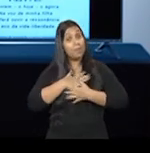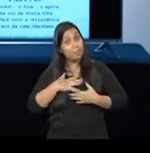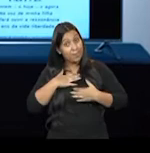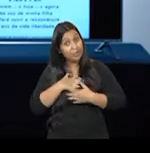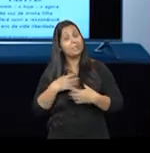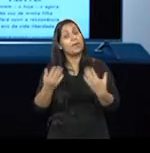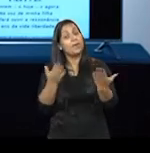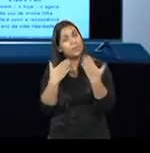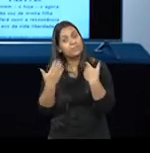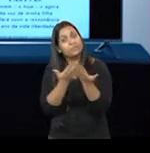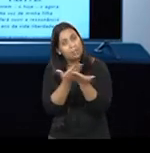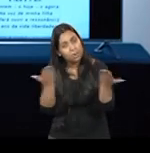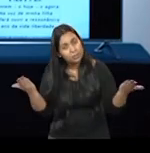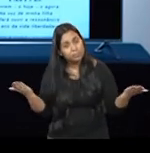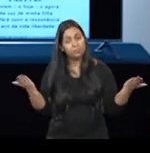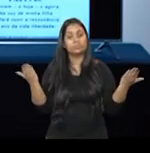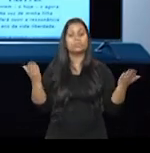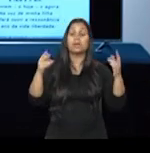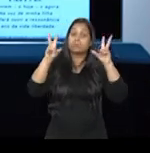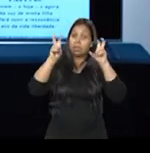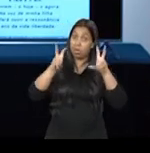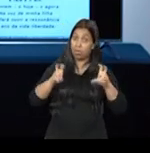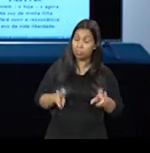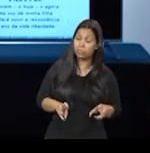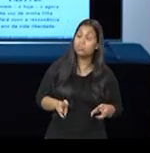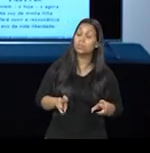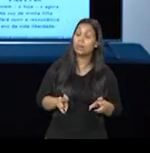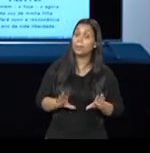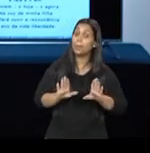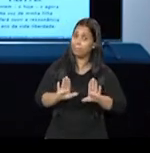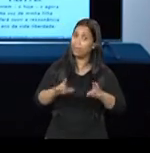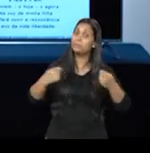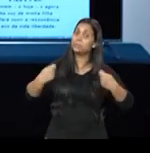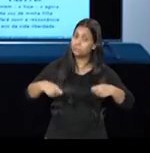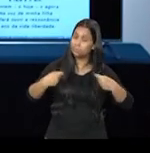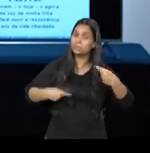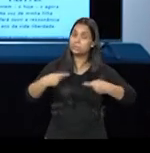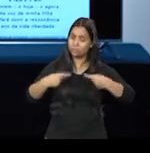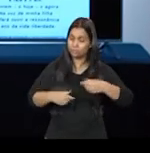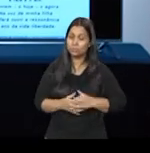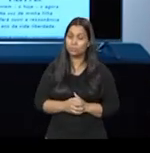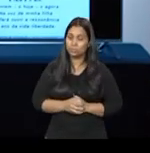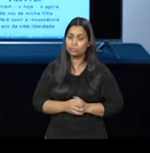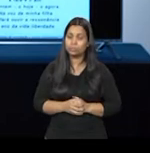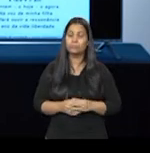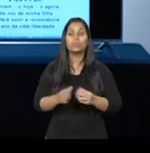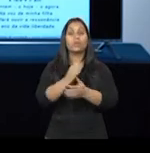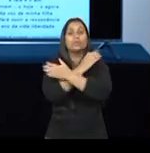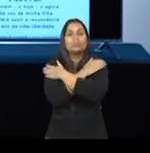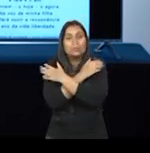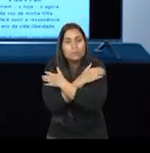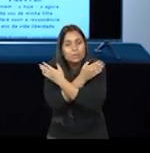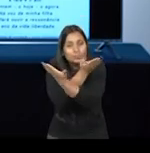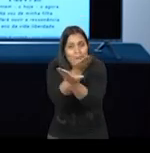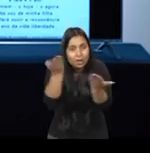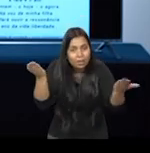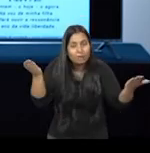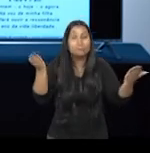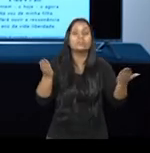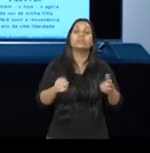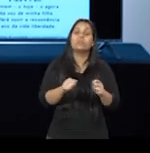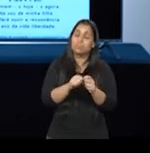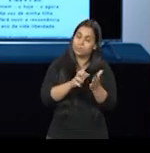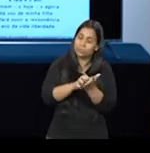Foi um prazer poder falar aqui com vocês, é um assunto delicado, mas é necessário ser discutido, tá bom, pessoal? Um grande abraço a